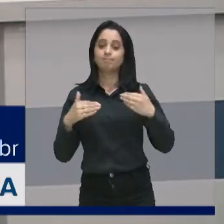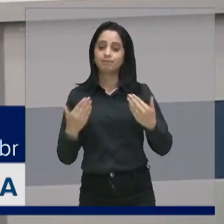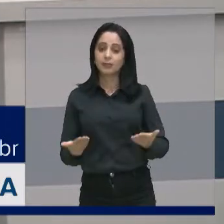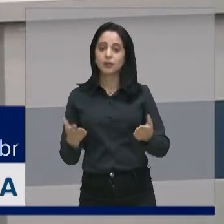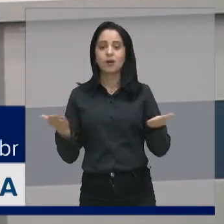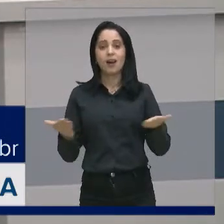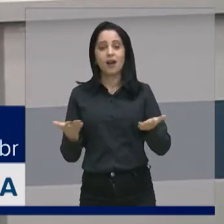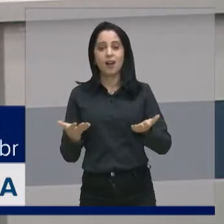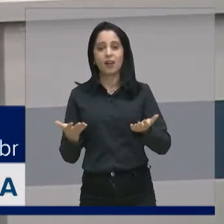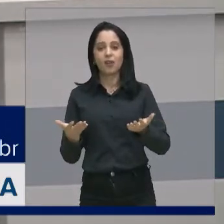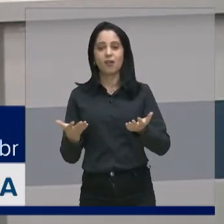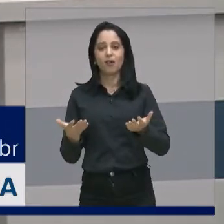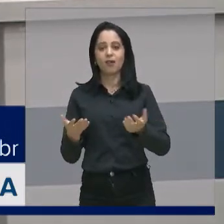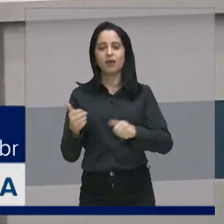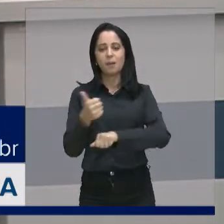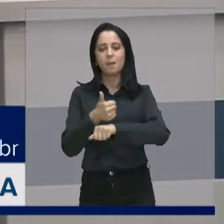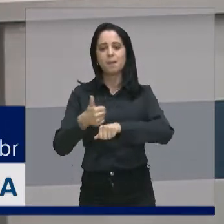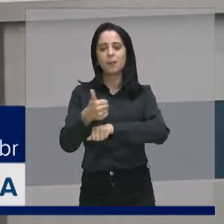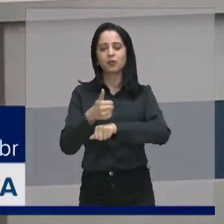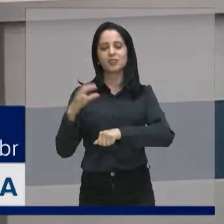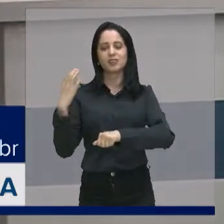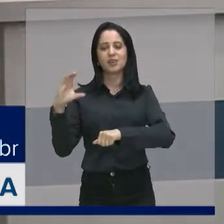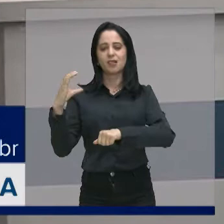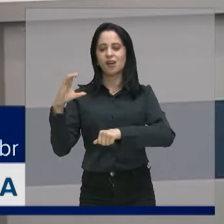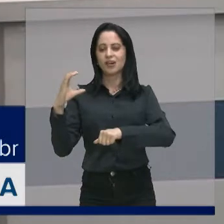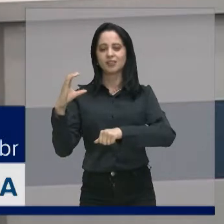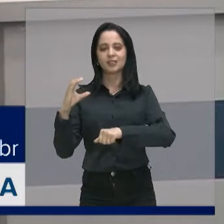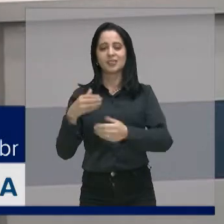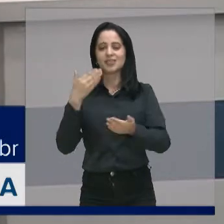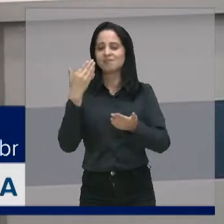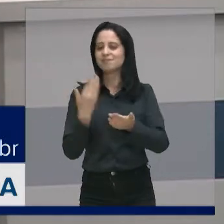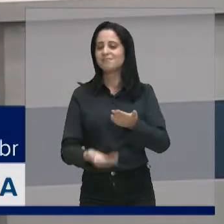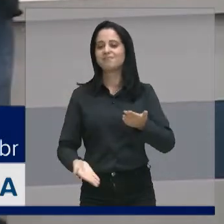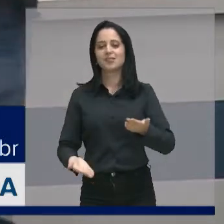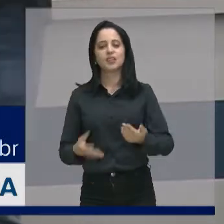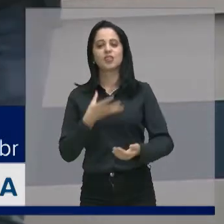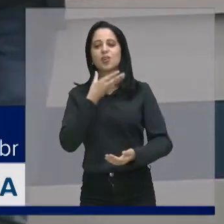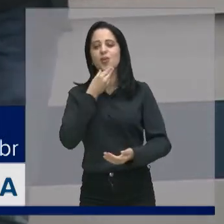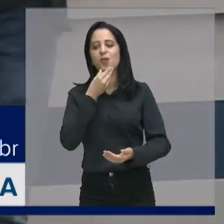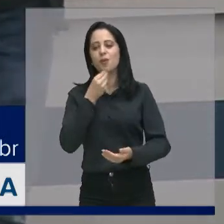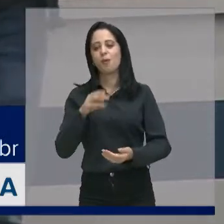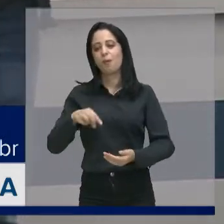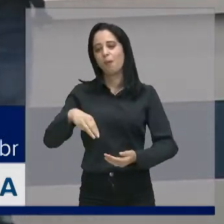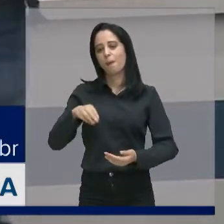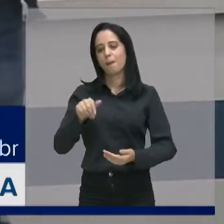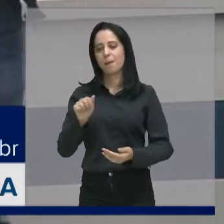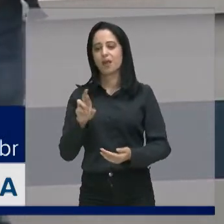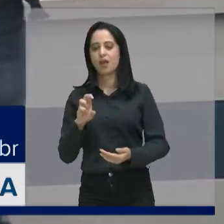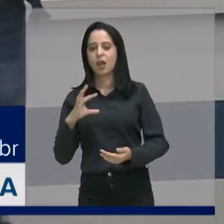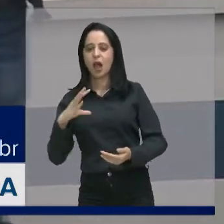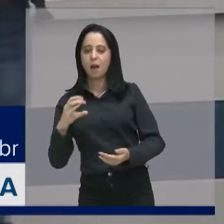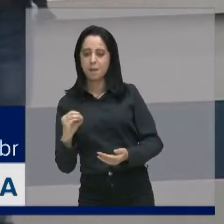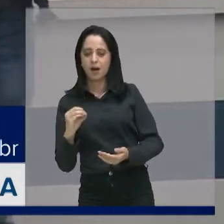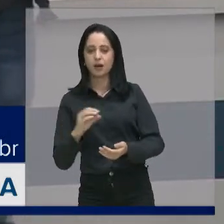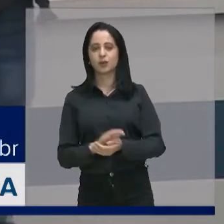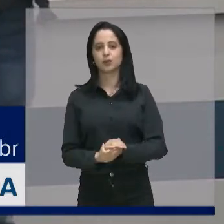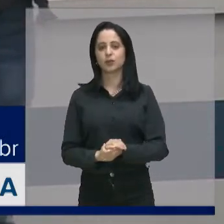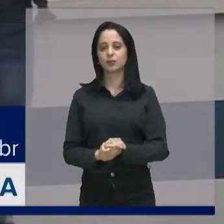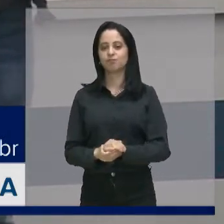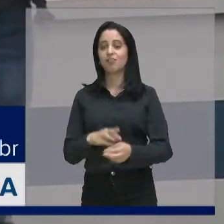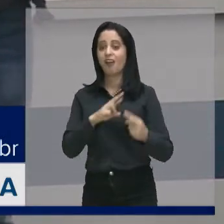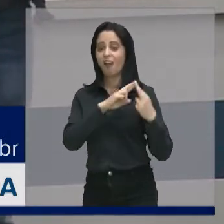inovação. Ser humano ímpar, Marco Antônio Raupe é um ícone em nosso país. Responsável por atos